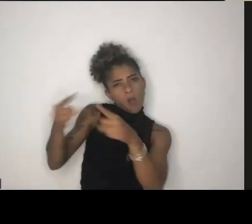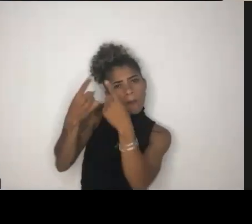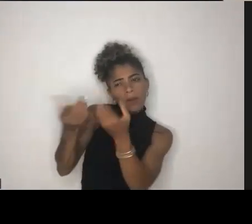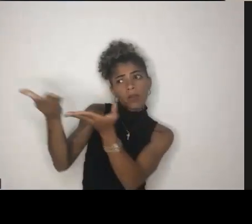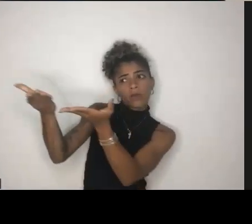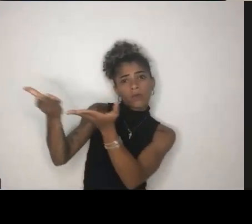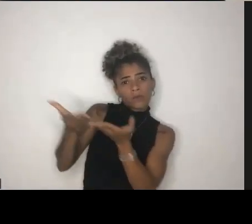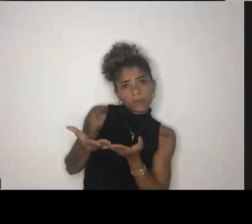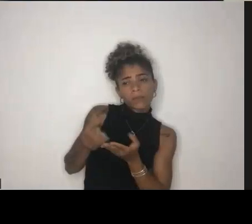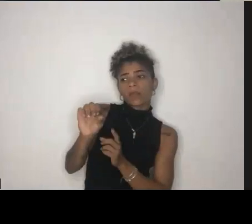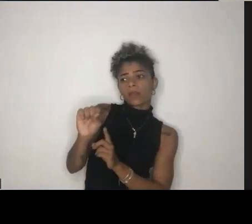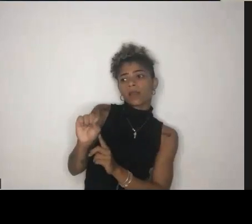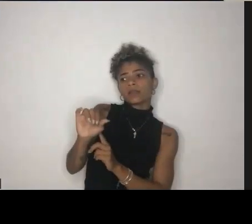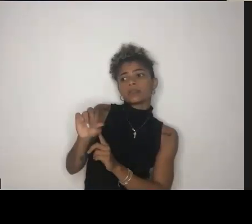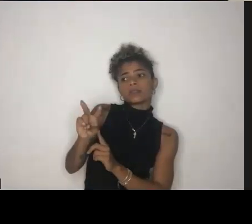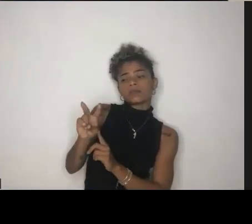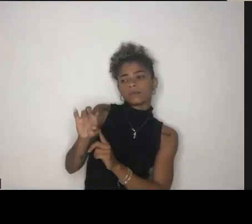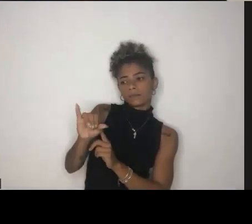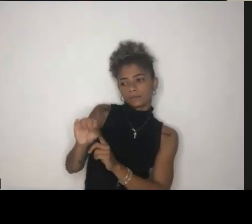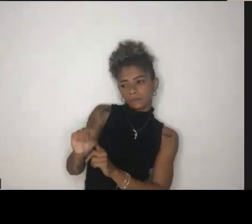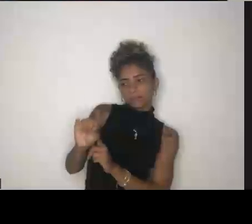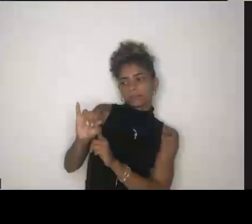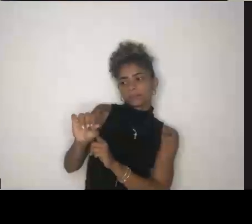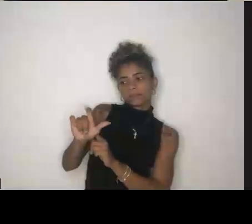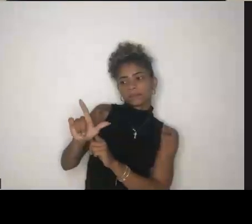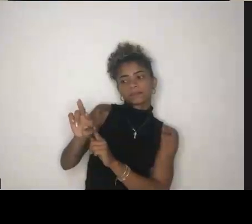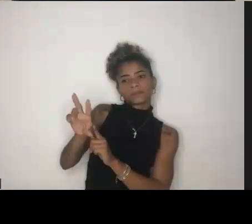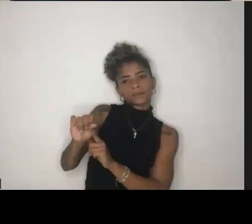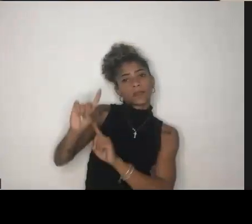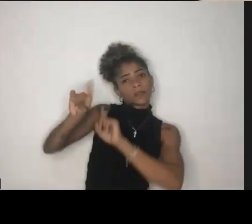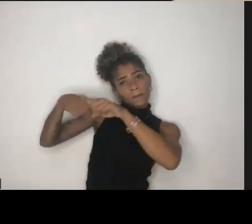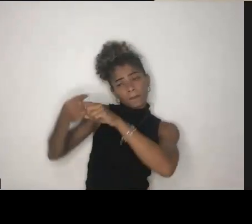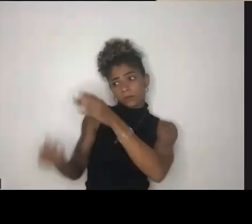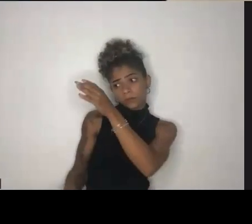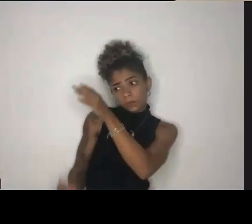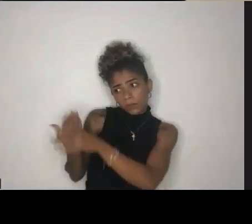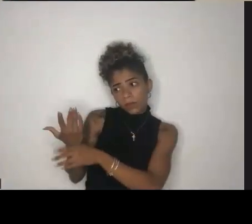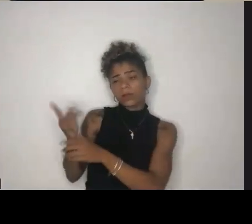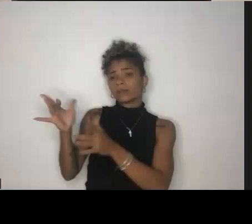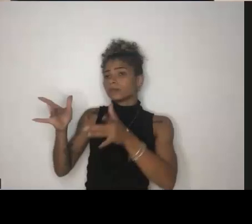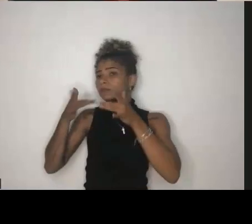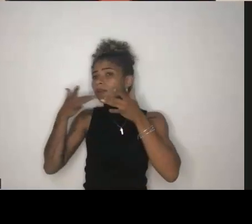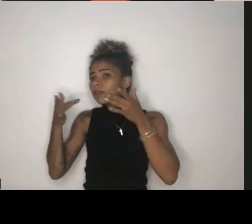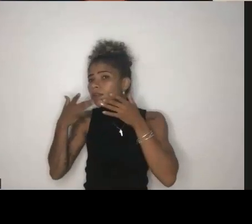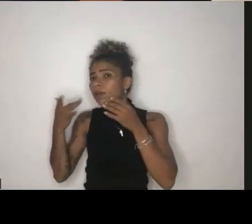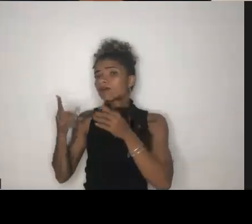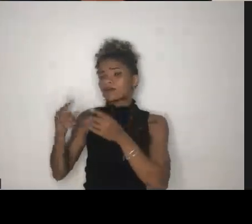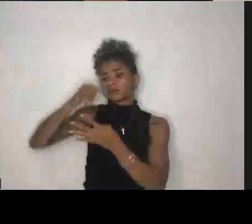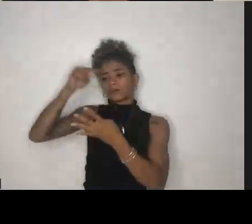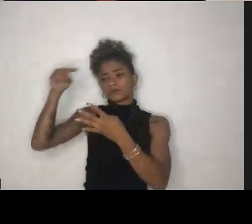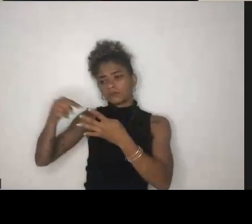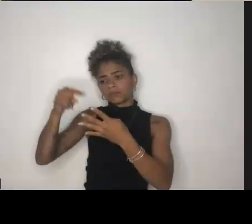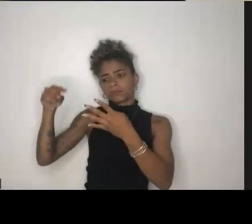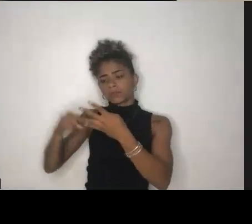o Pequeno Príncipe e daí começaram algumas obras né teatrais aonde eu comecei a colocar mais